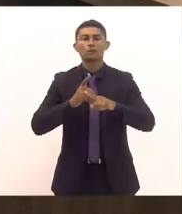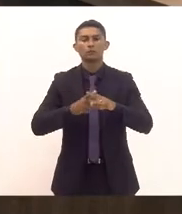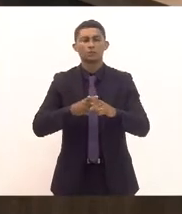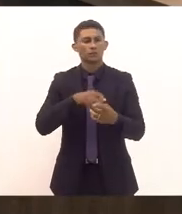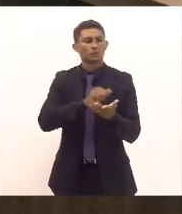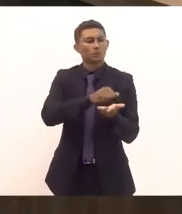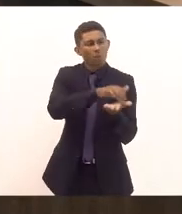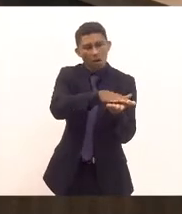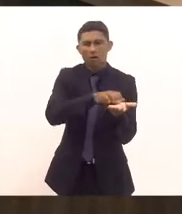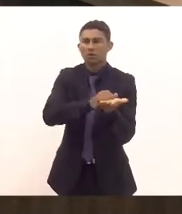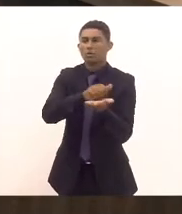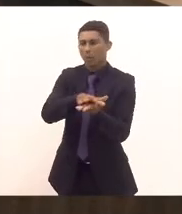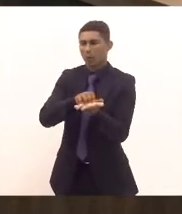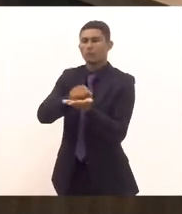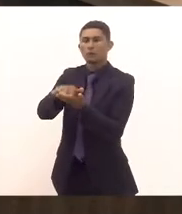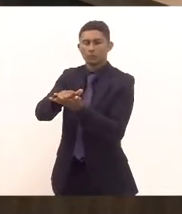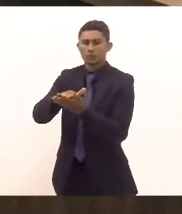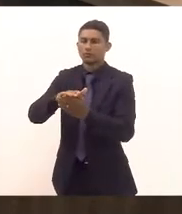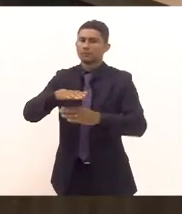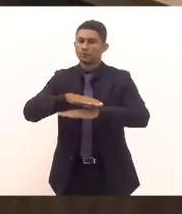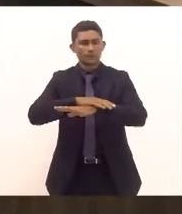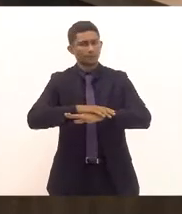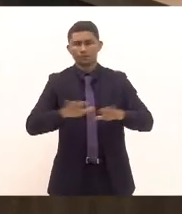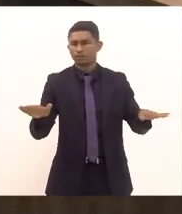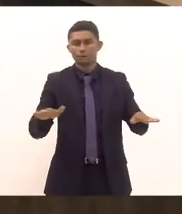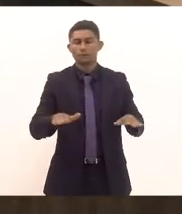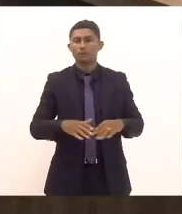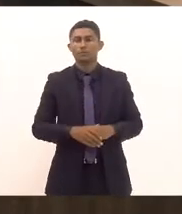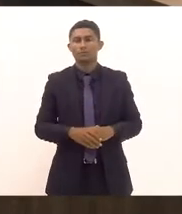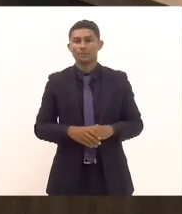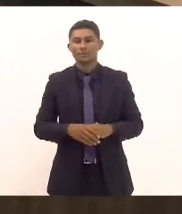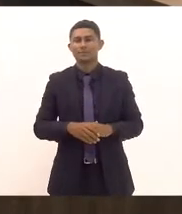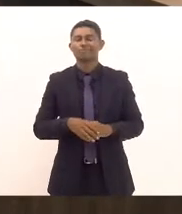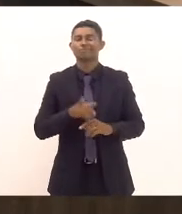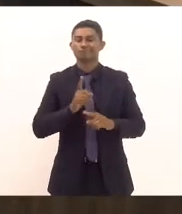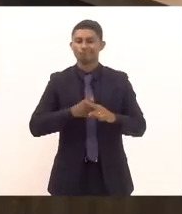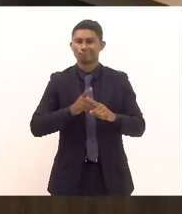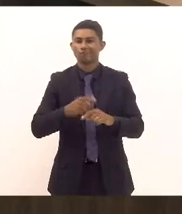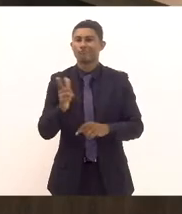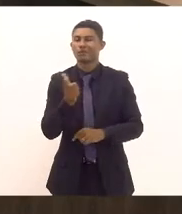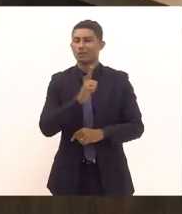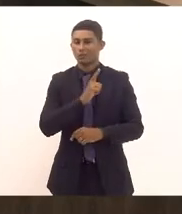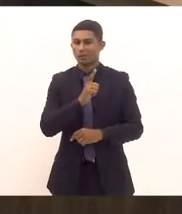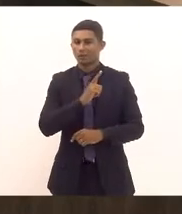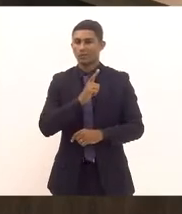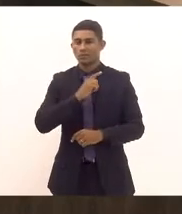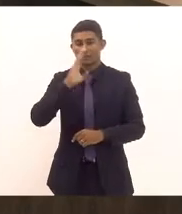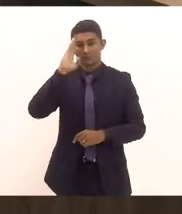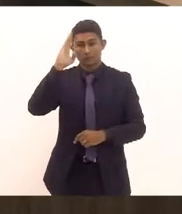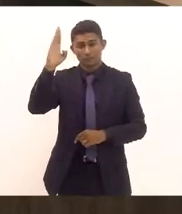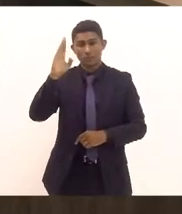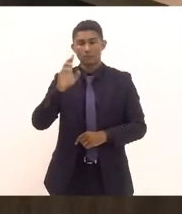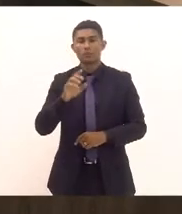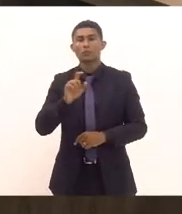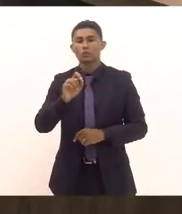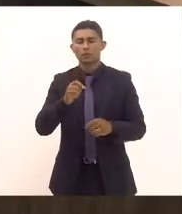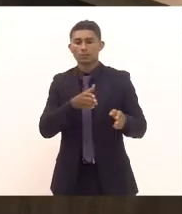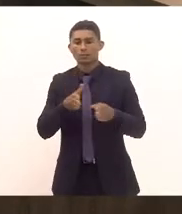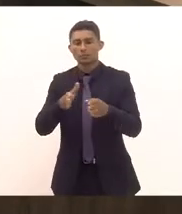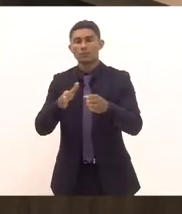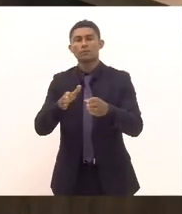de multas que existe de uma maneira muito fa ganha principalmente na rj-124